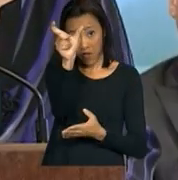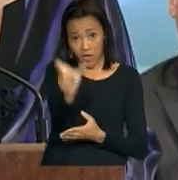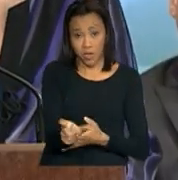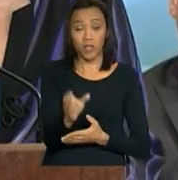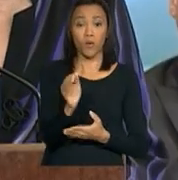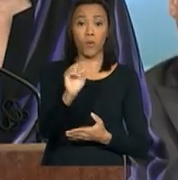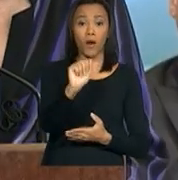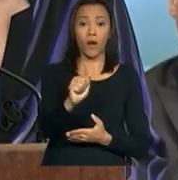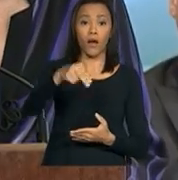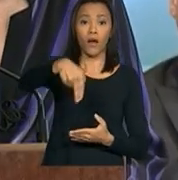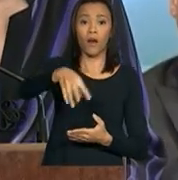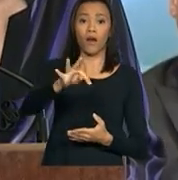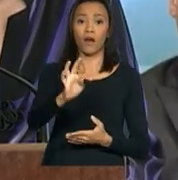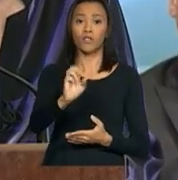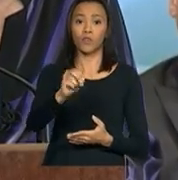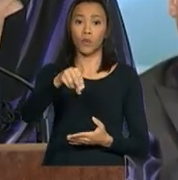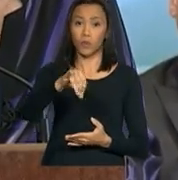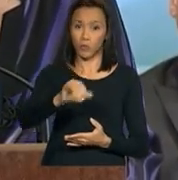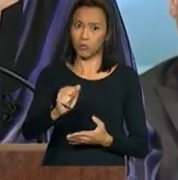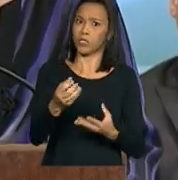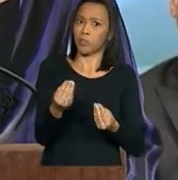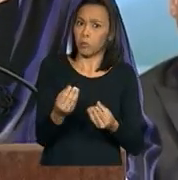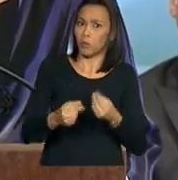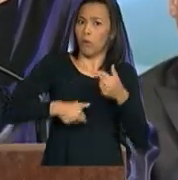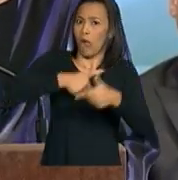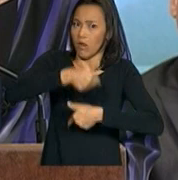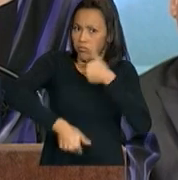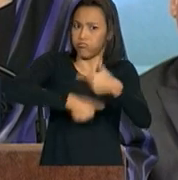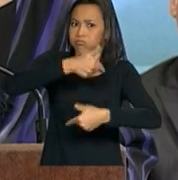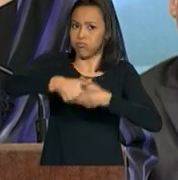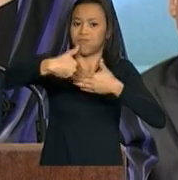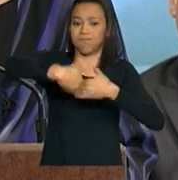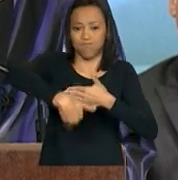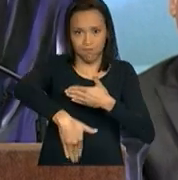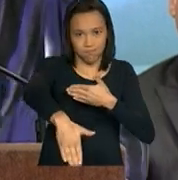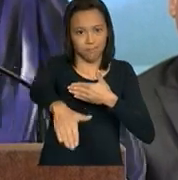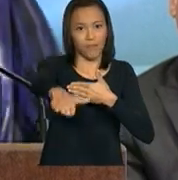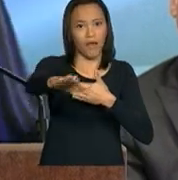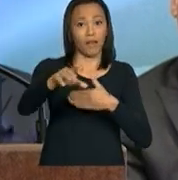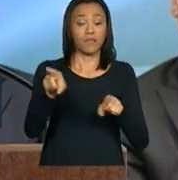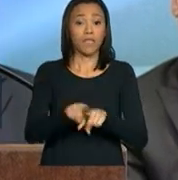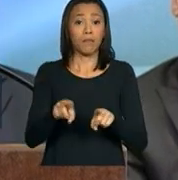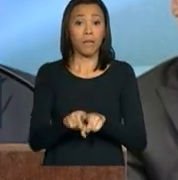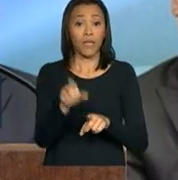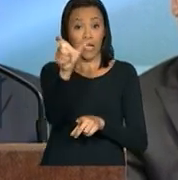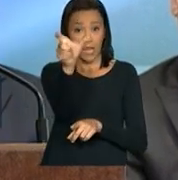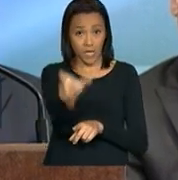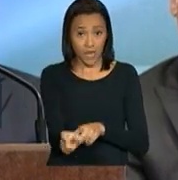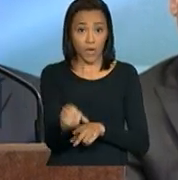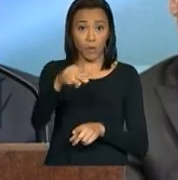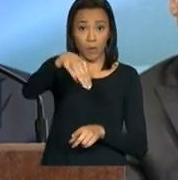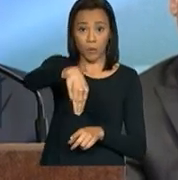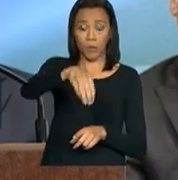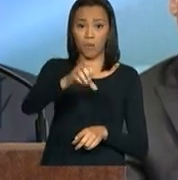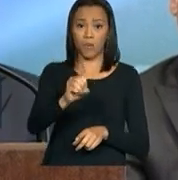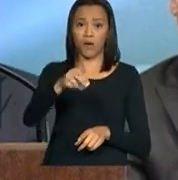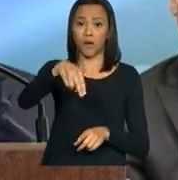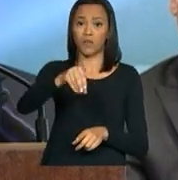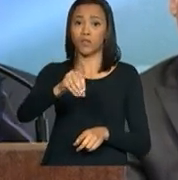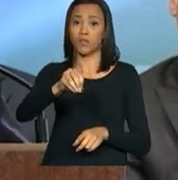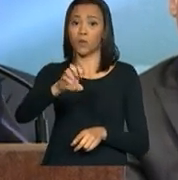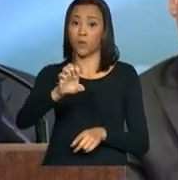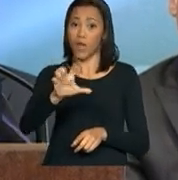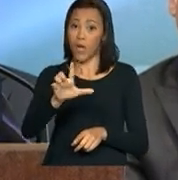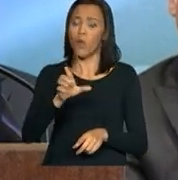tem grandes desafios pela pela frente o Manuel Dias nós fizemos uma conta conheço há mais de 30